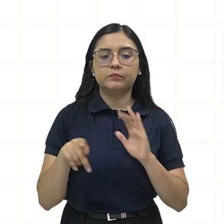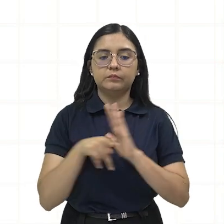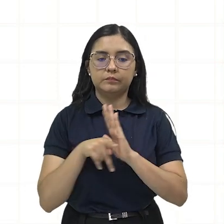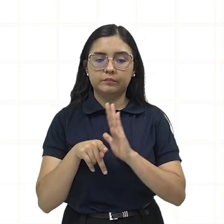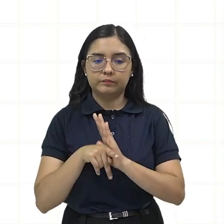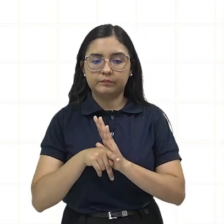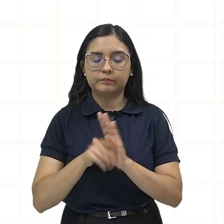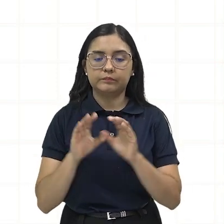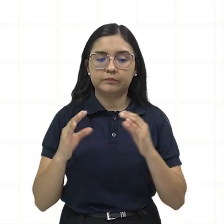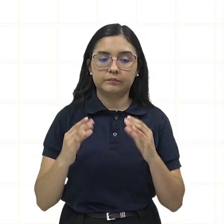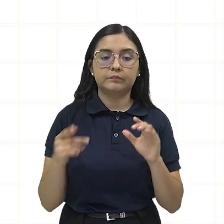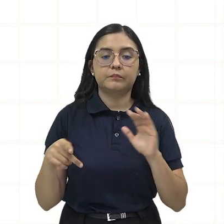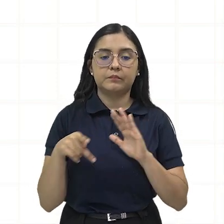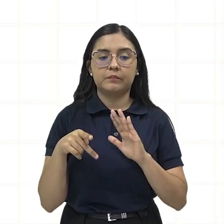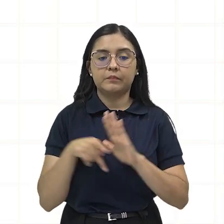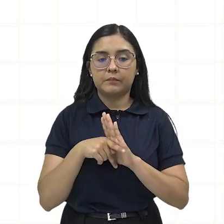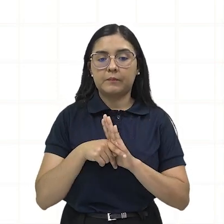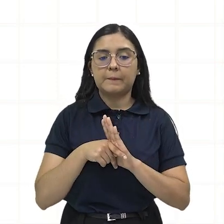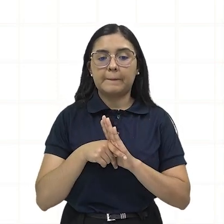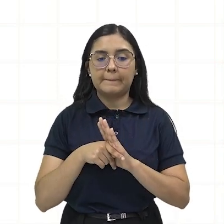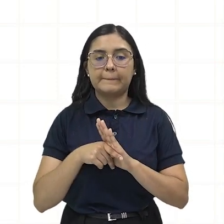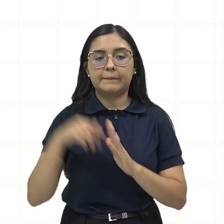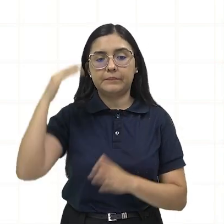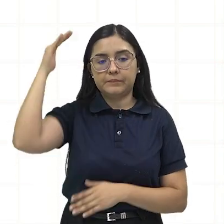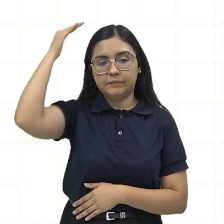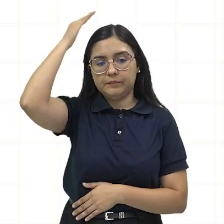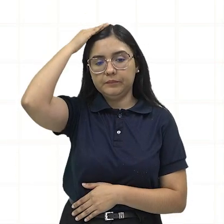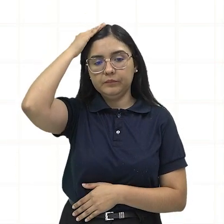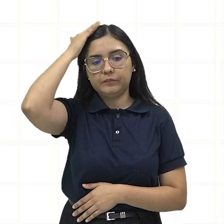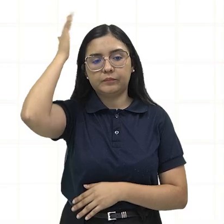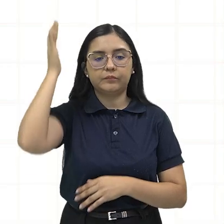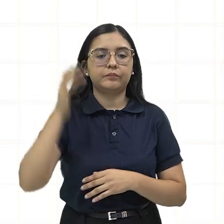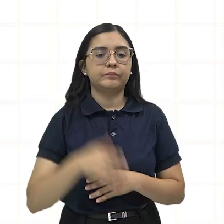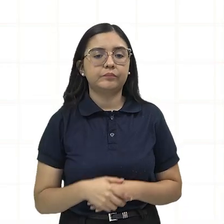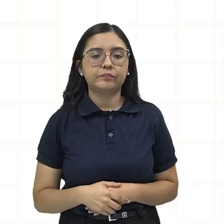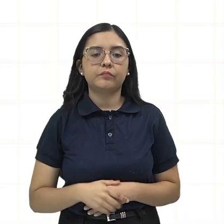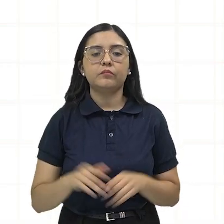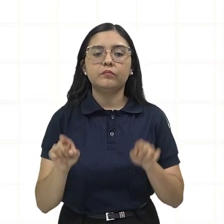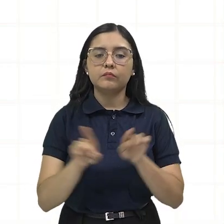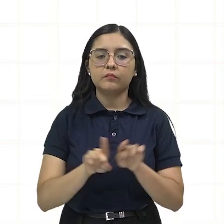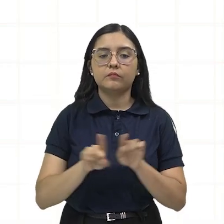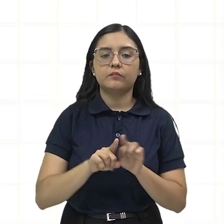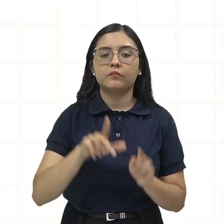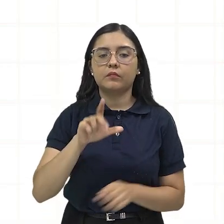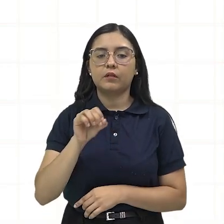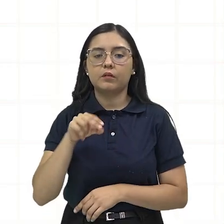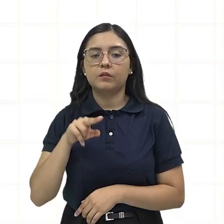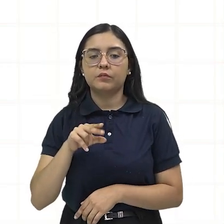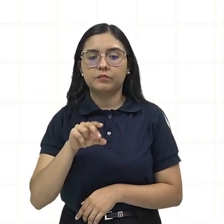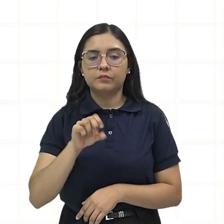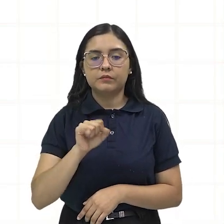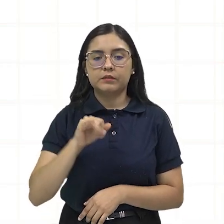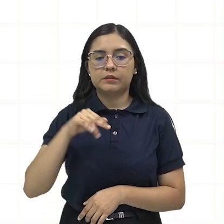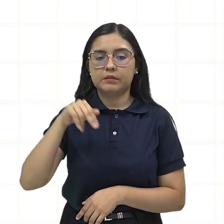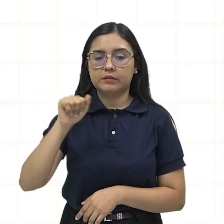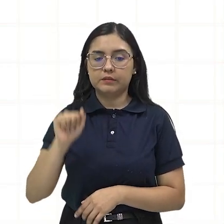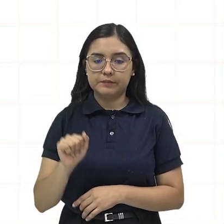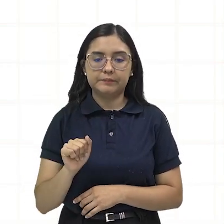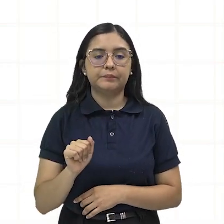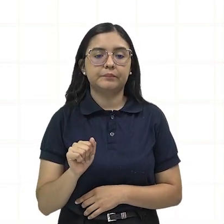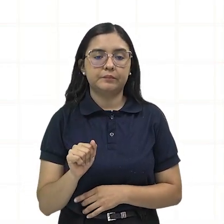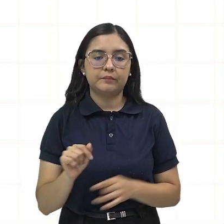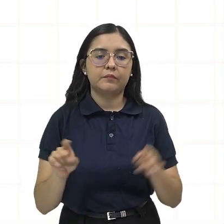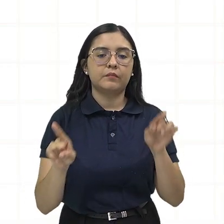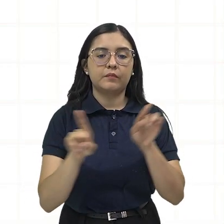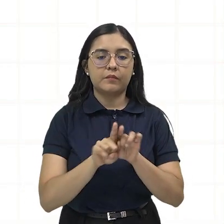tá, gente? A Louisiana, que foi adquirido através da França, tá, gente? Comprado da França. O Oregon, que